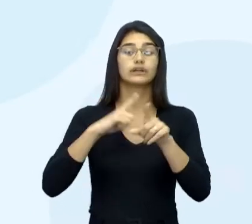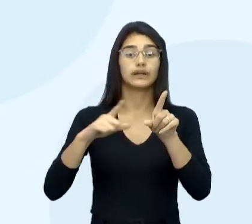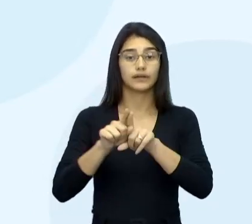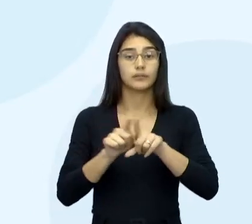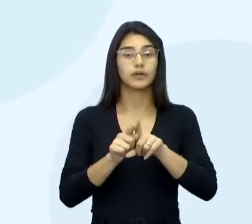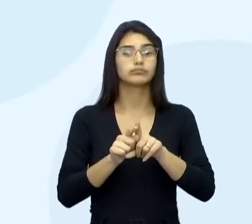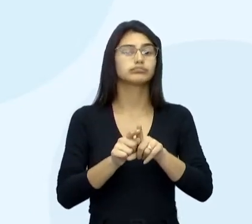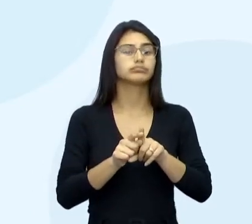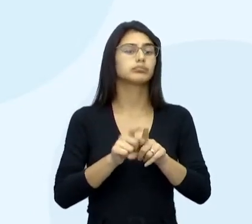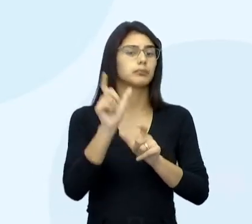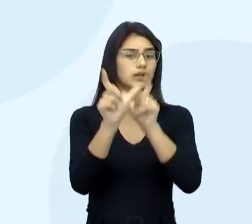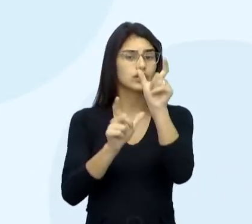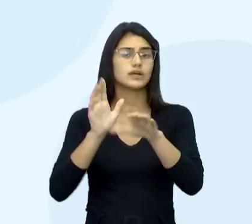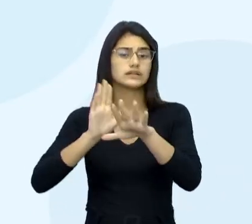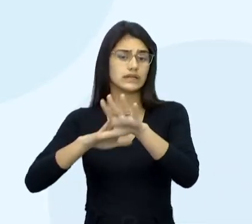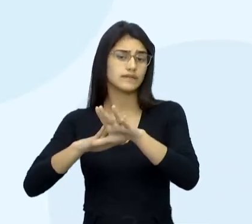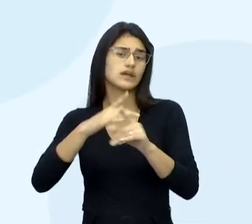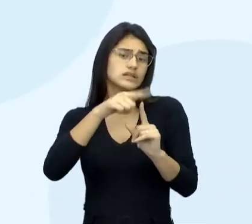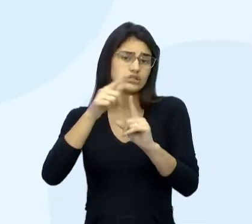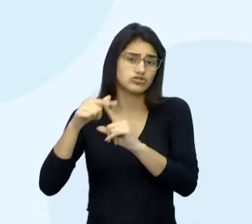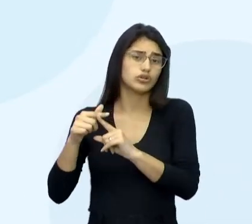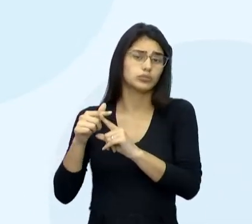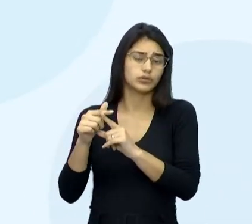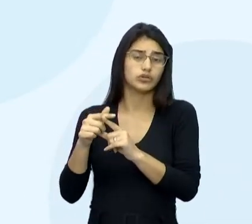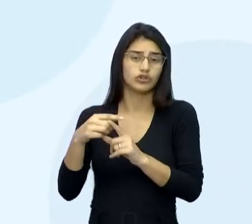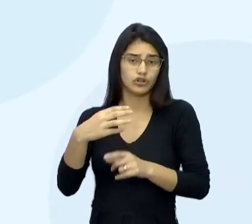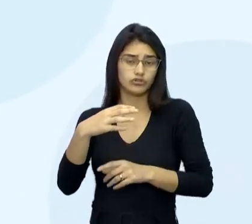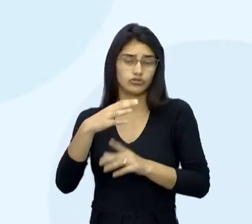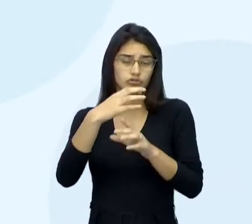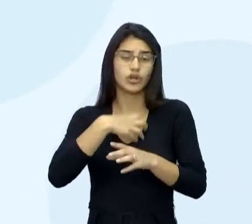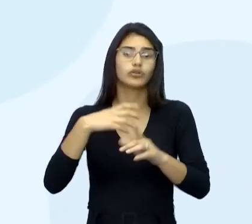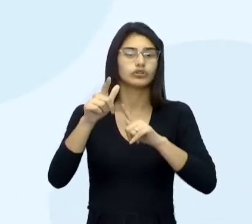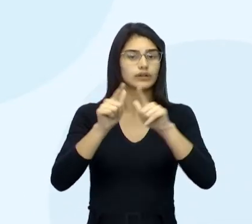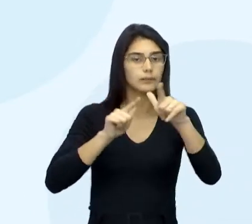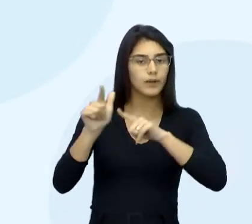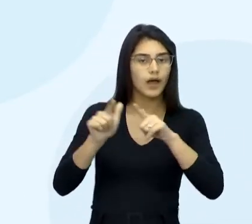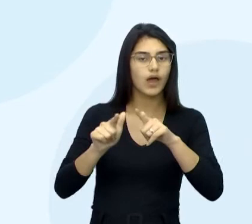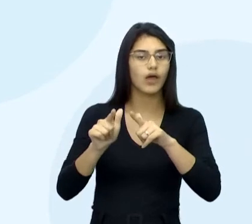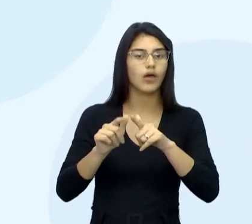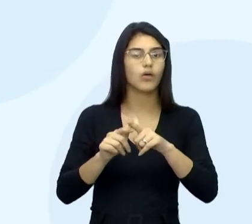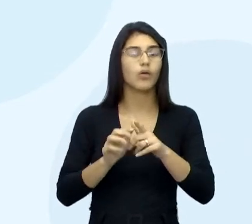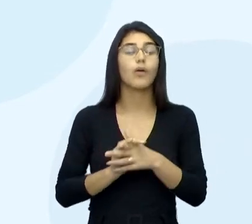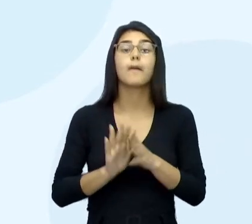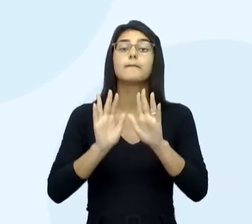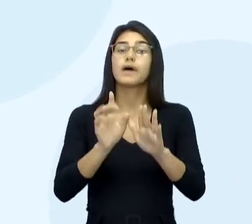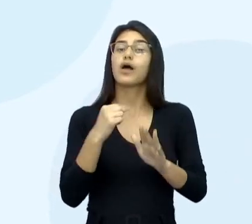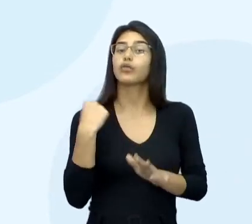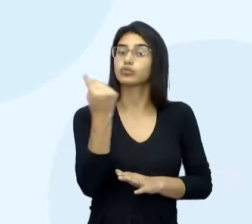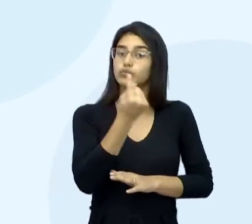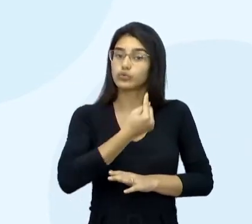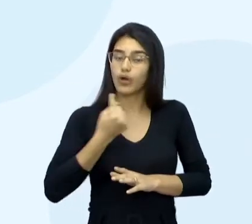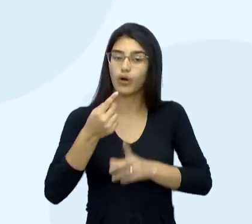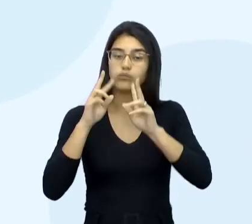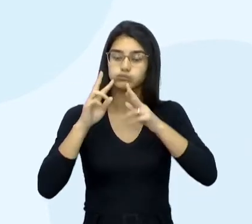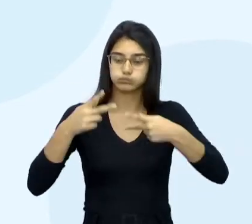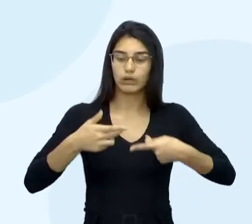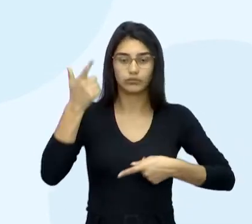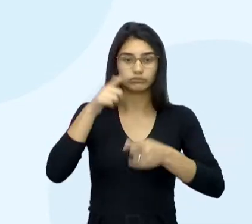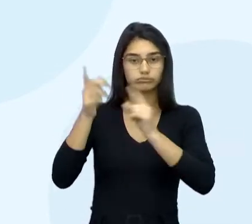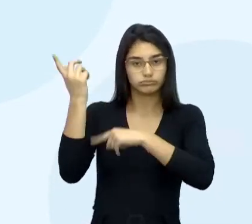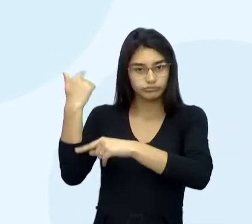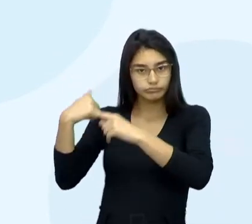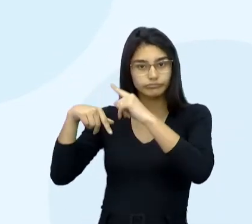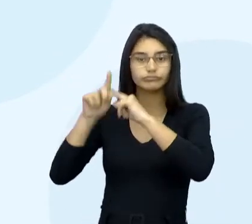algumas espécies que fazem esse tipo de atividade, que fazem esse trabalho. Mas nós conseguimos desenvolver